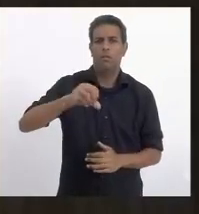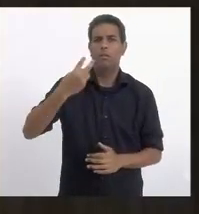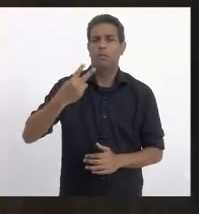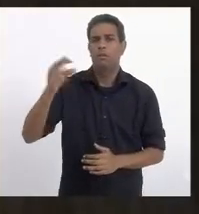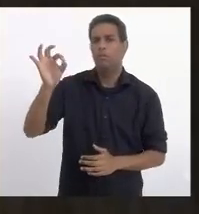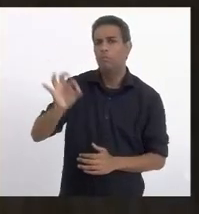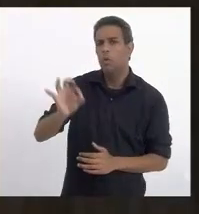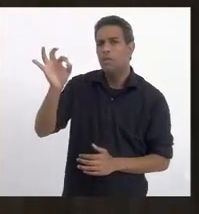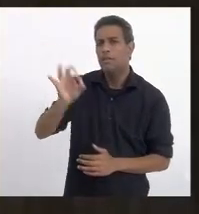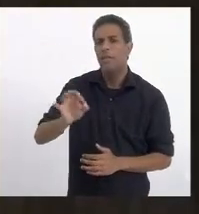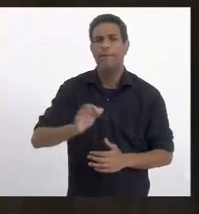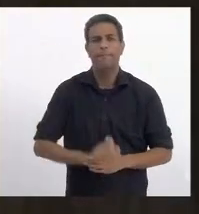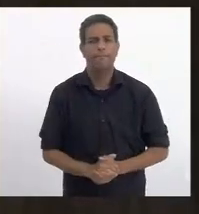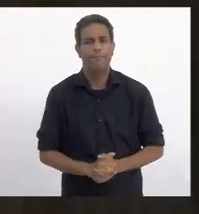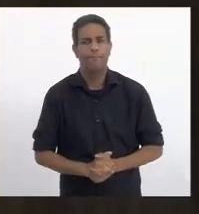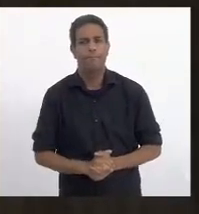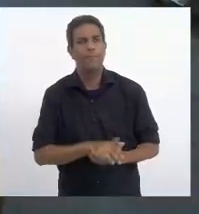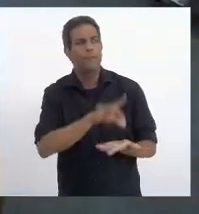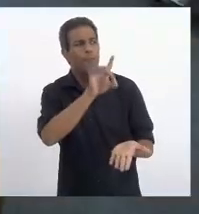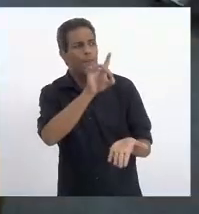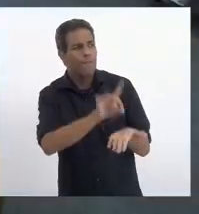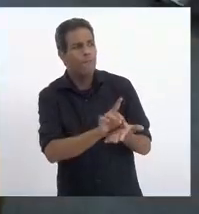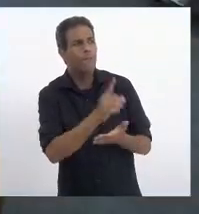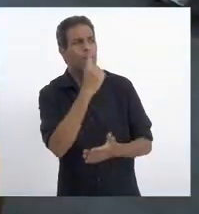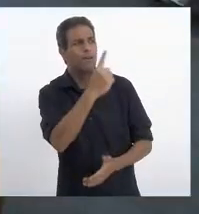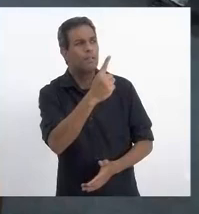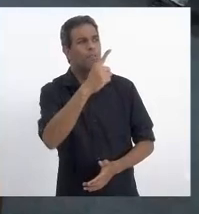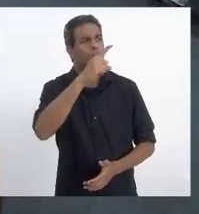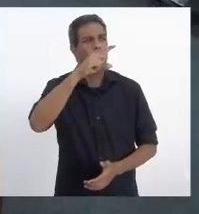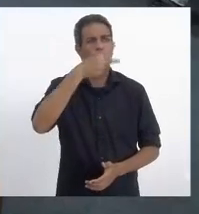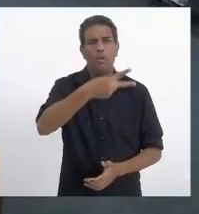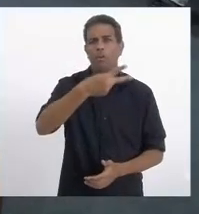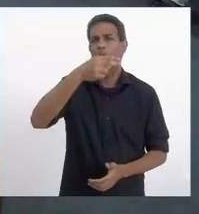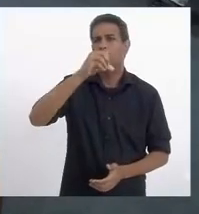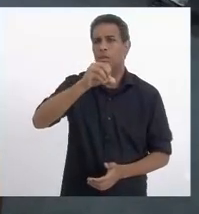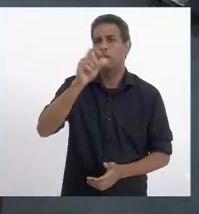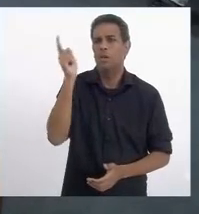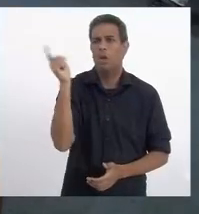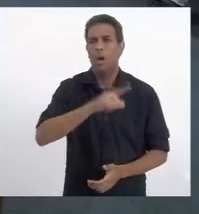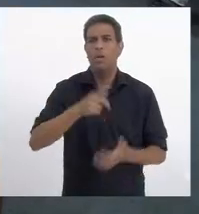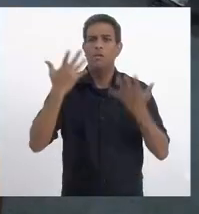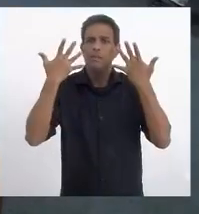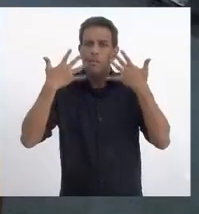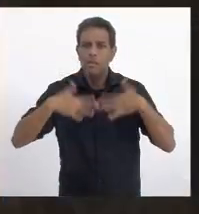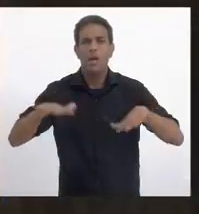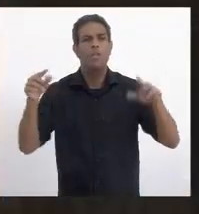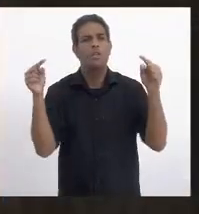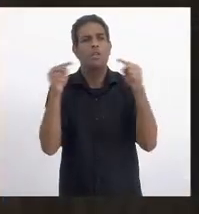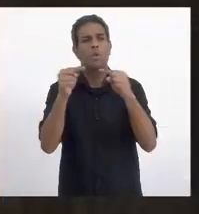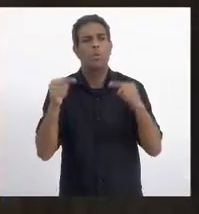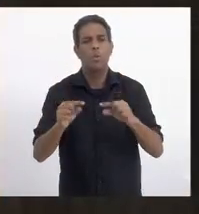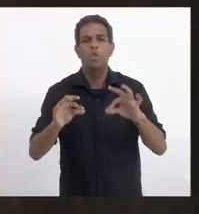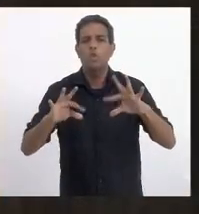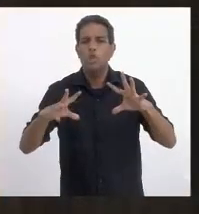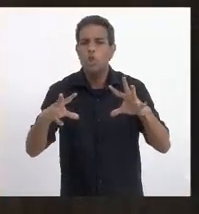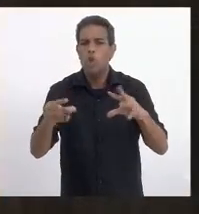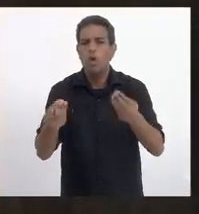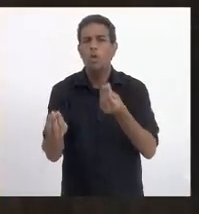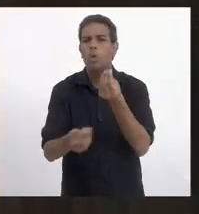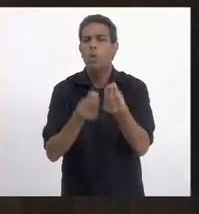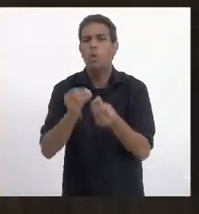cento e-mail e Os oficiais e 122 por cento TV porque se a natureza pôs-se a natureza da